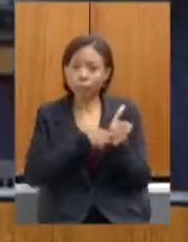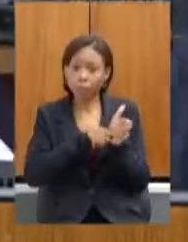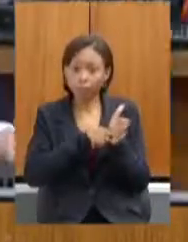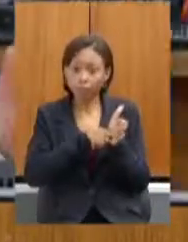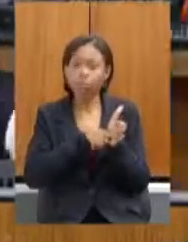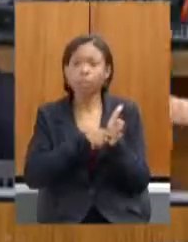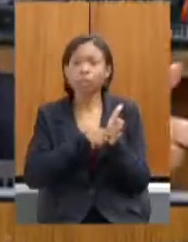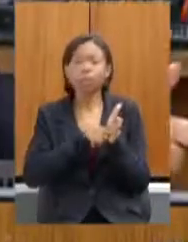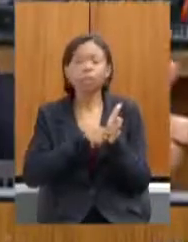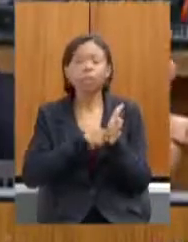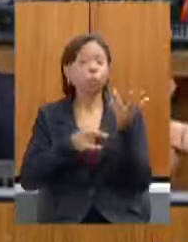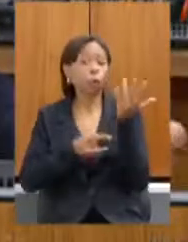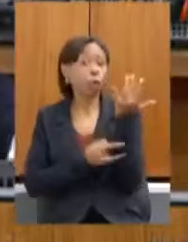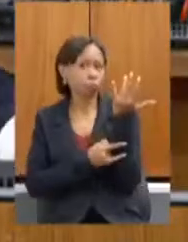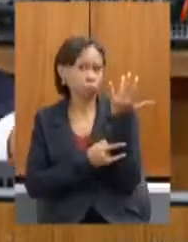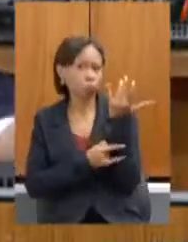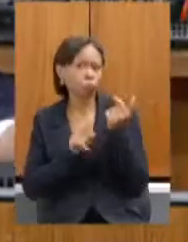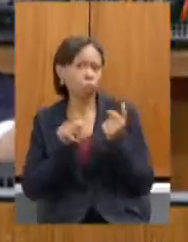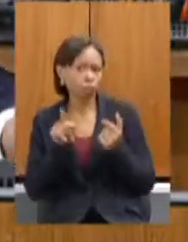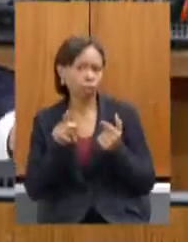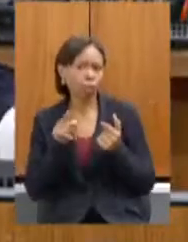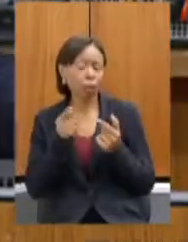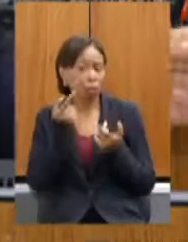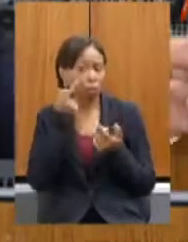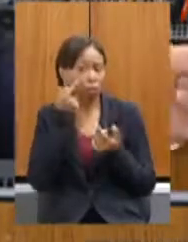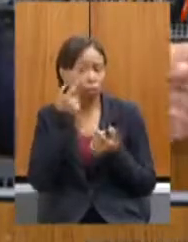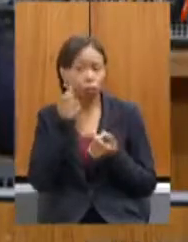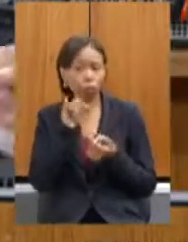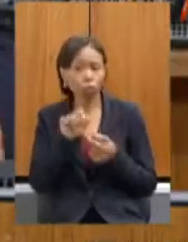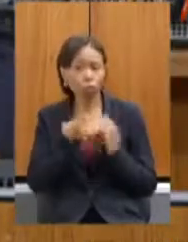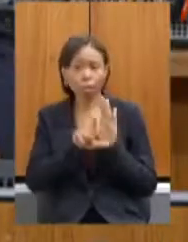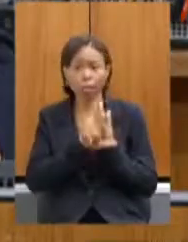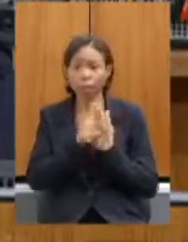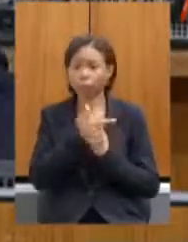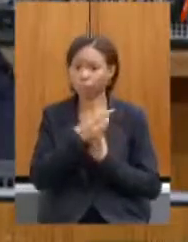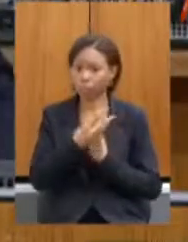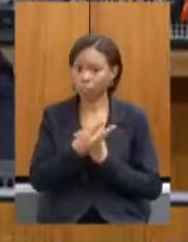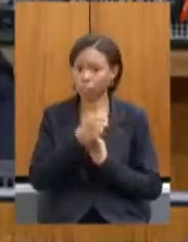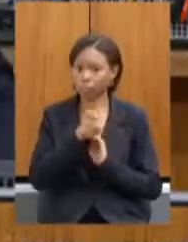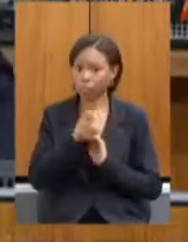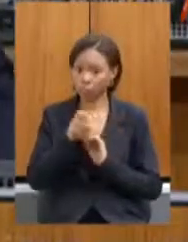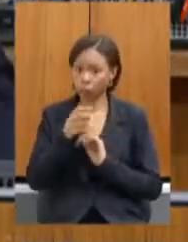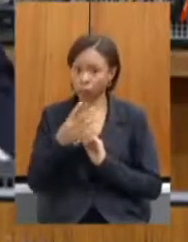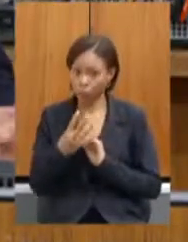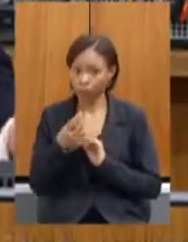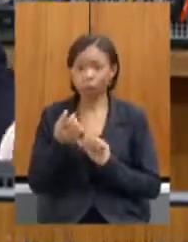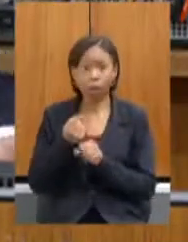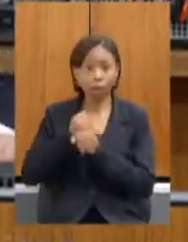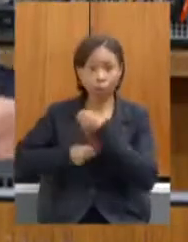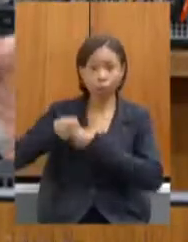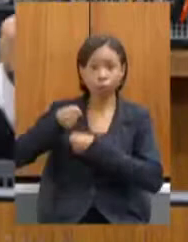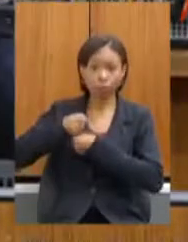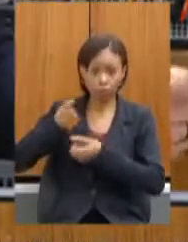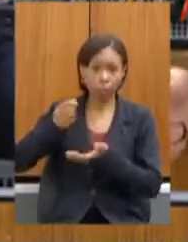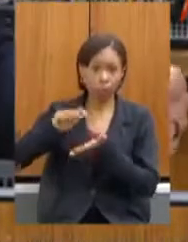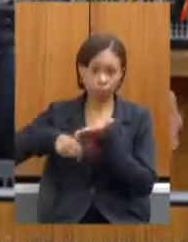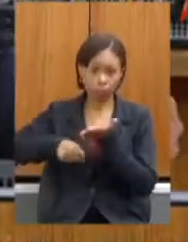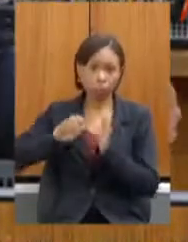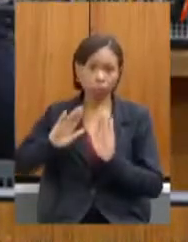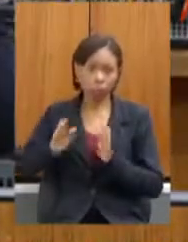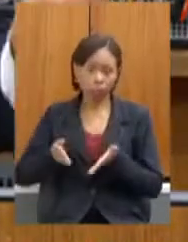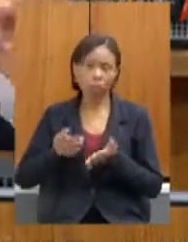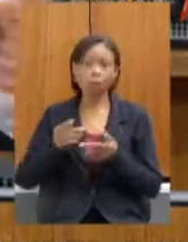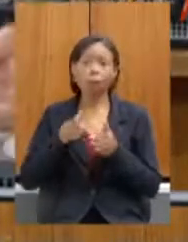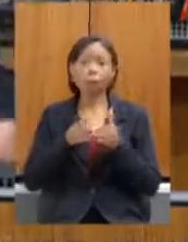UFMG até para tratar da lei 2354 que foi sancionada o ano passado e o pedido para que a